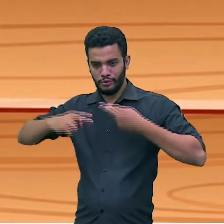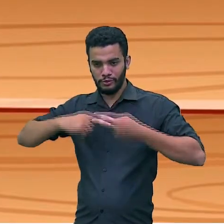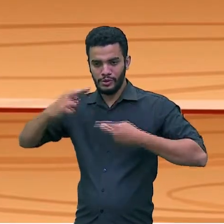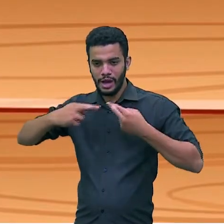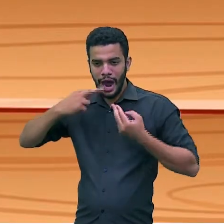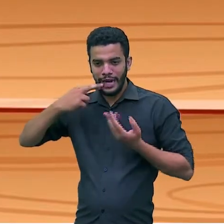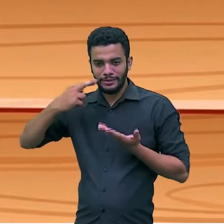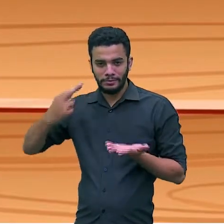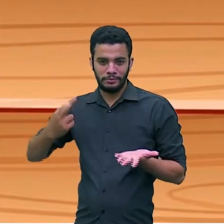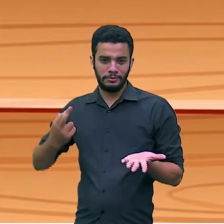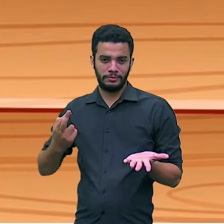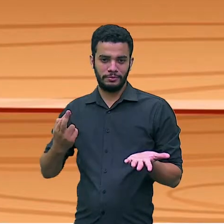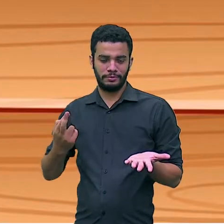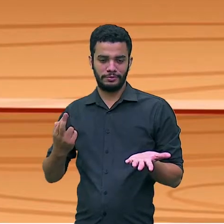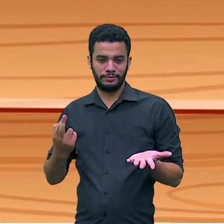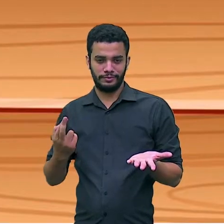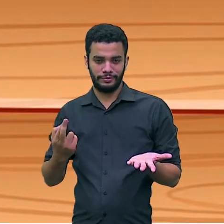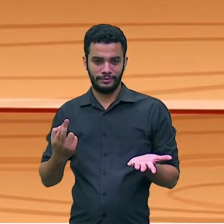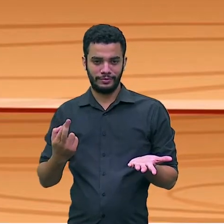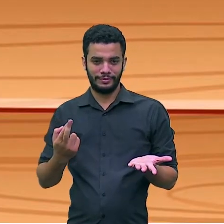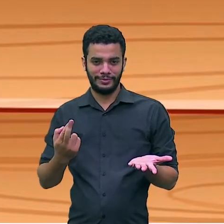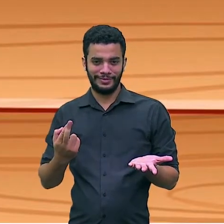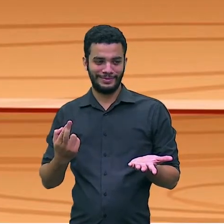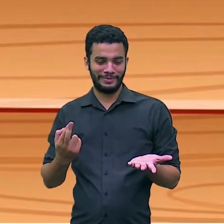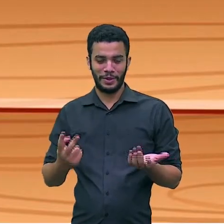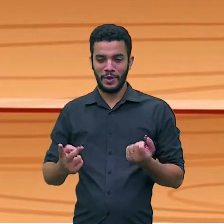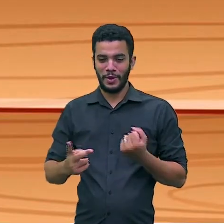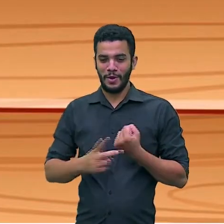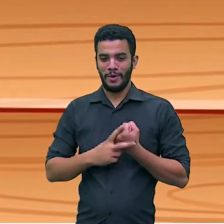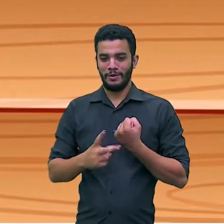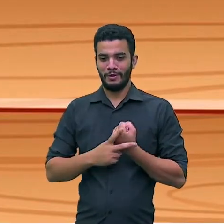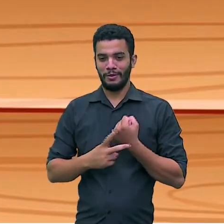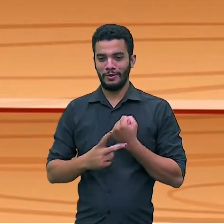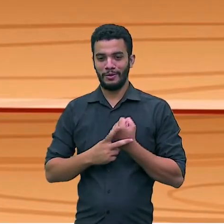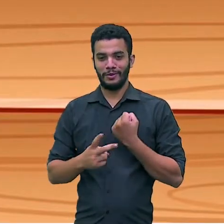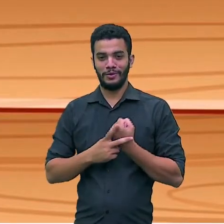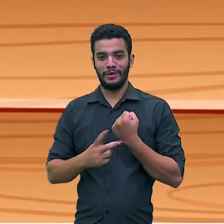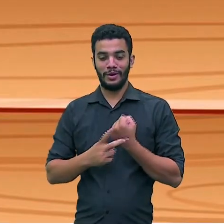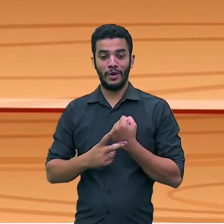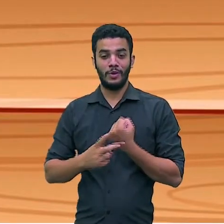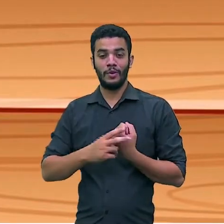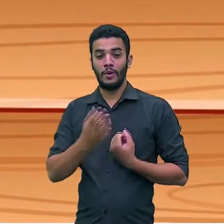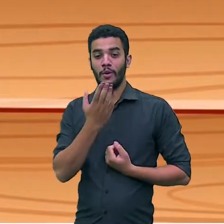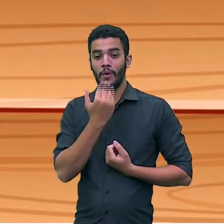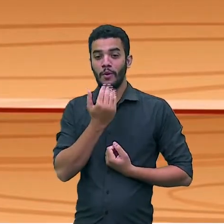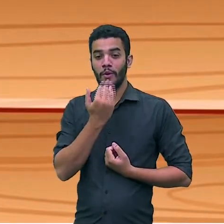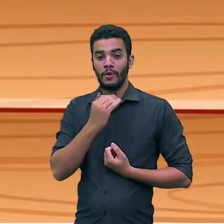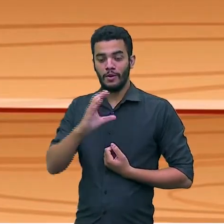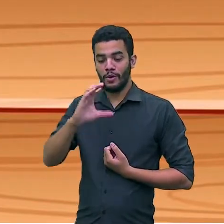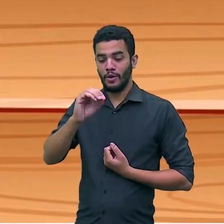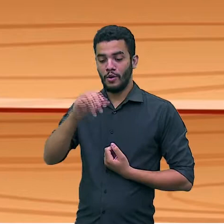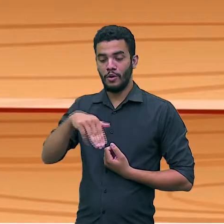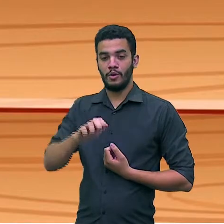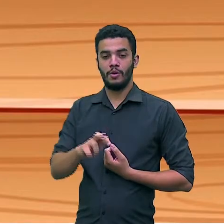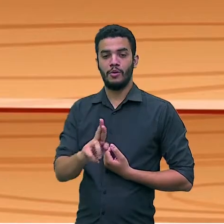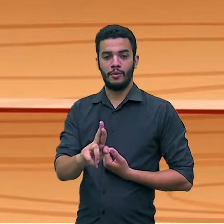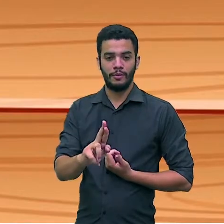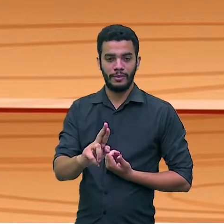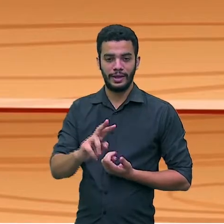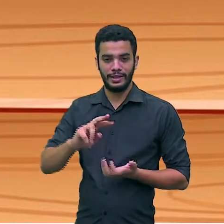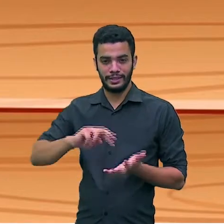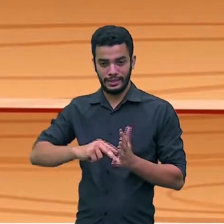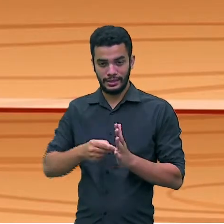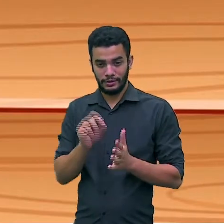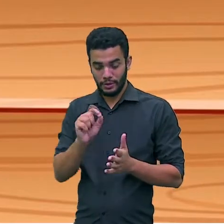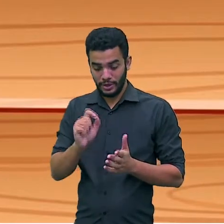no momento em que a frase é dita, ou seja, naquele momento presente. Assim, entendemos como